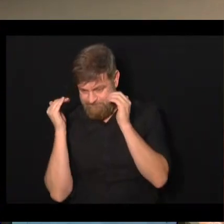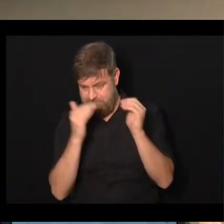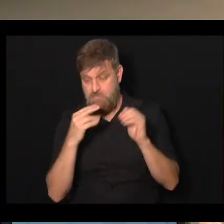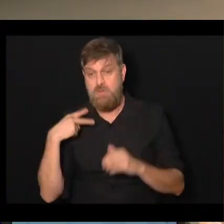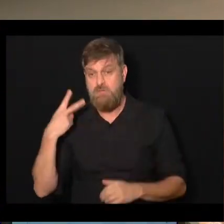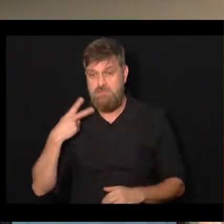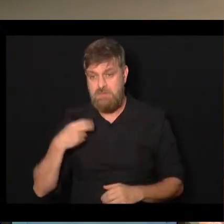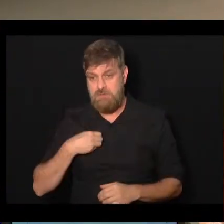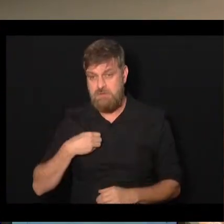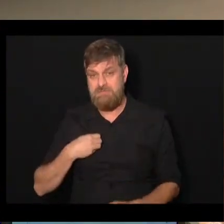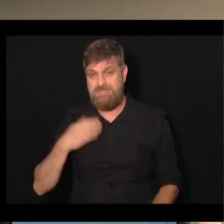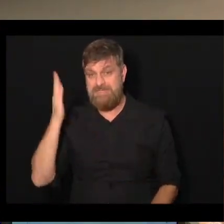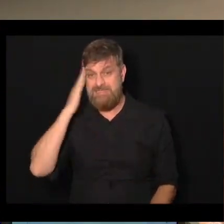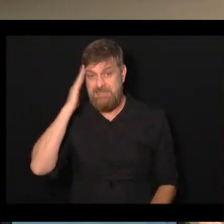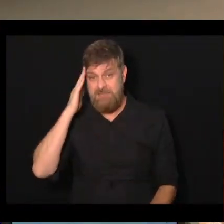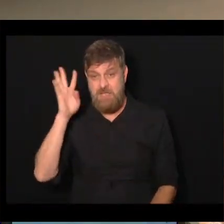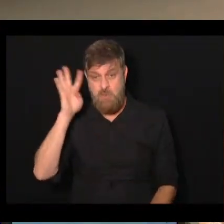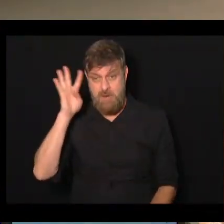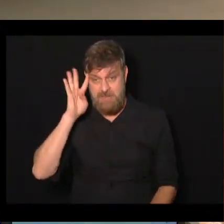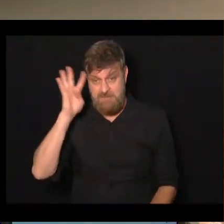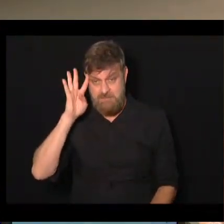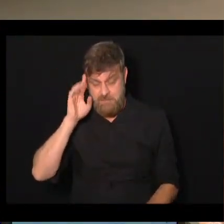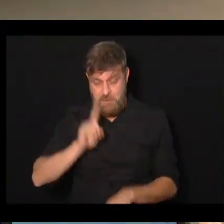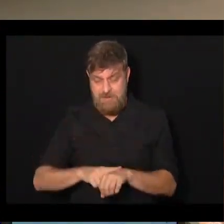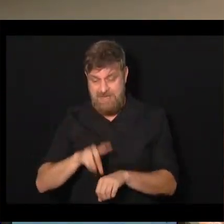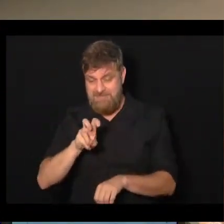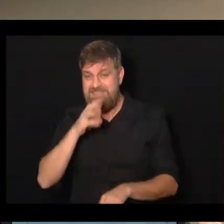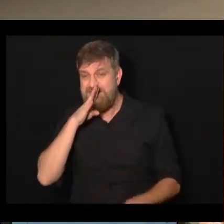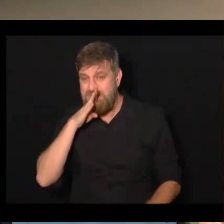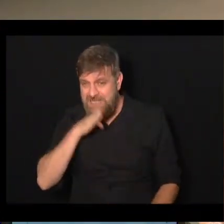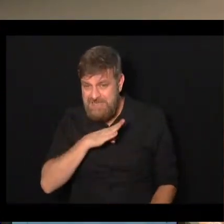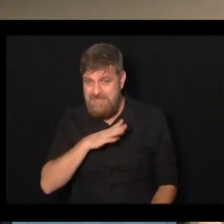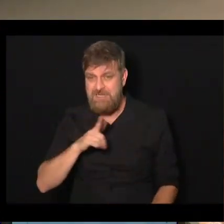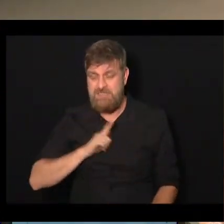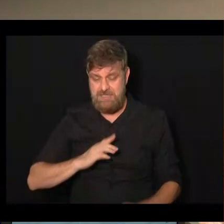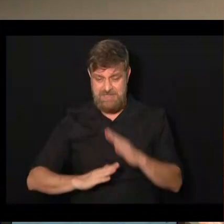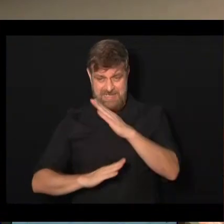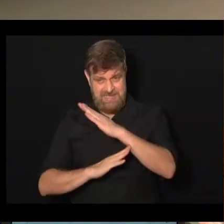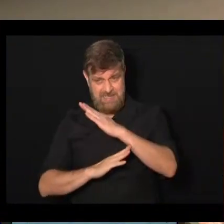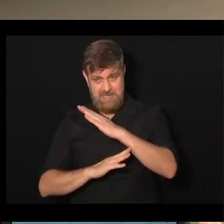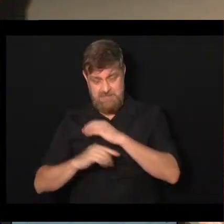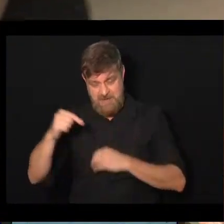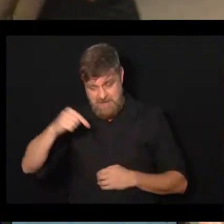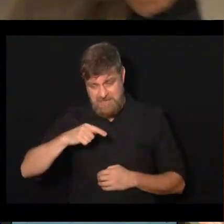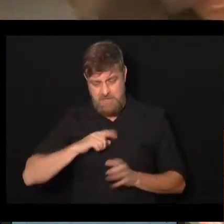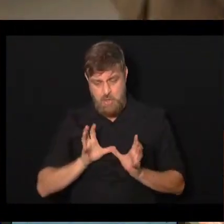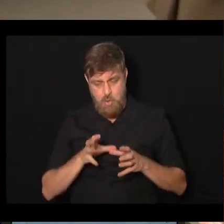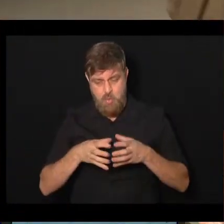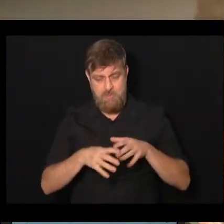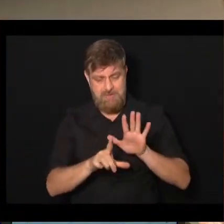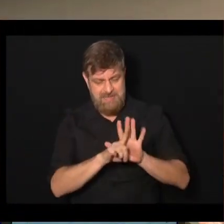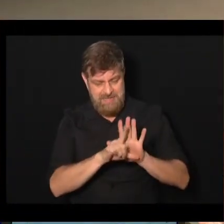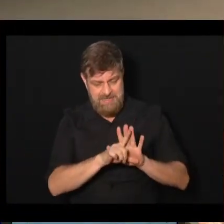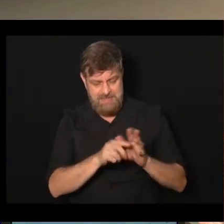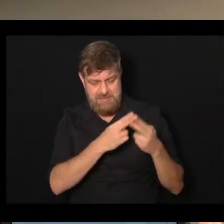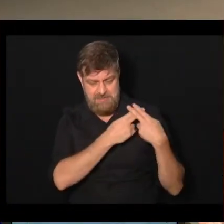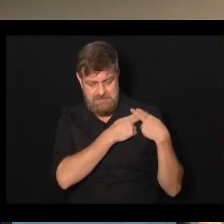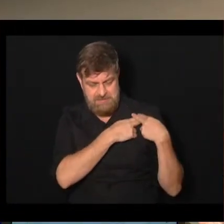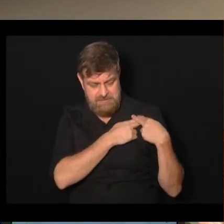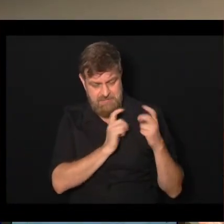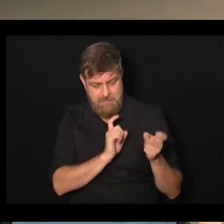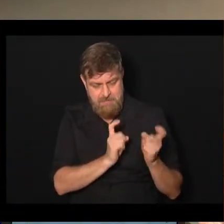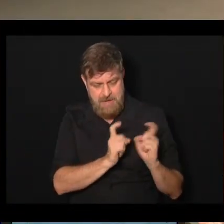ficam cientes, então, que na quarta-feira, às 17 horas, aqui no plenário, a Comissão de Constituição e Legalidade se